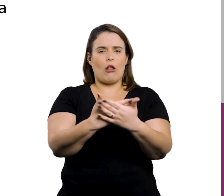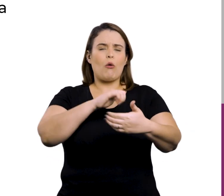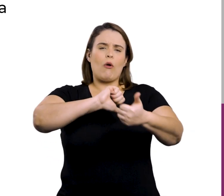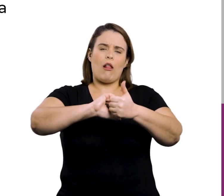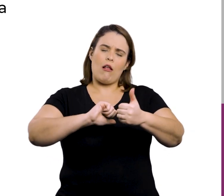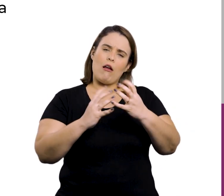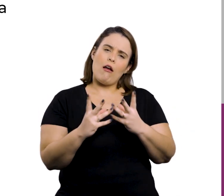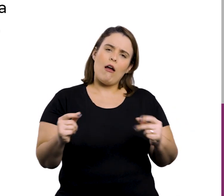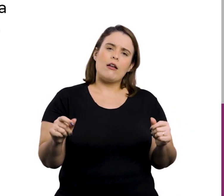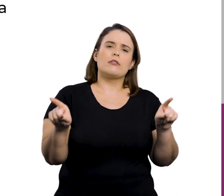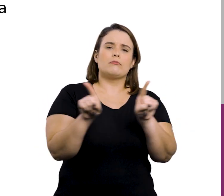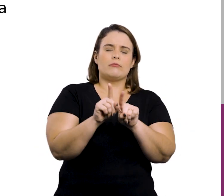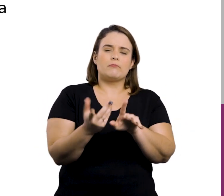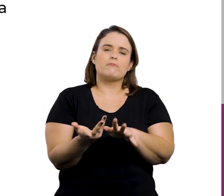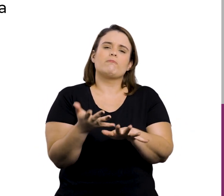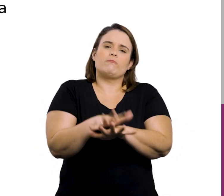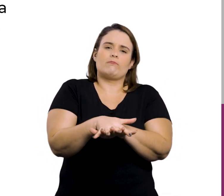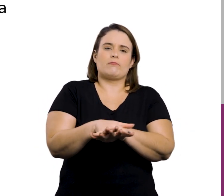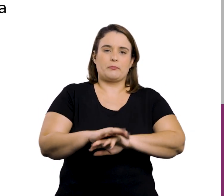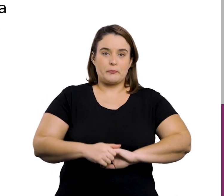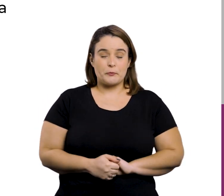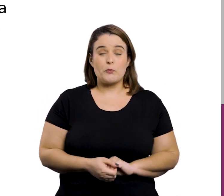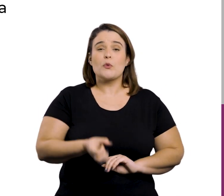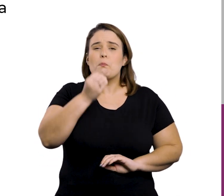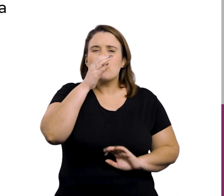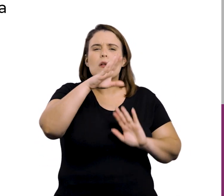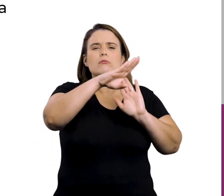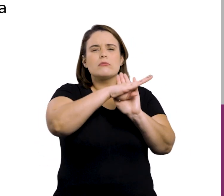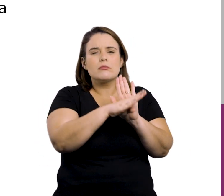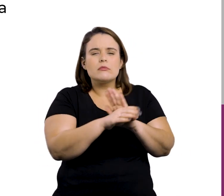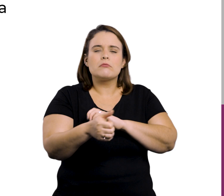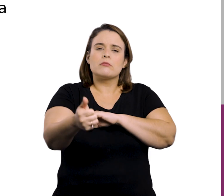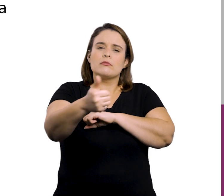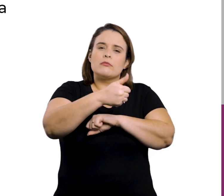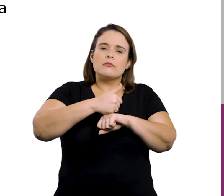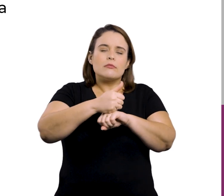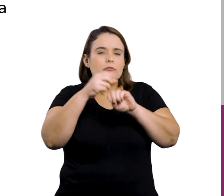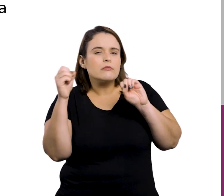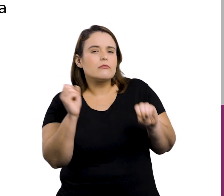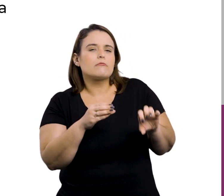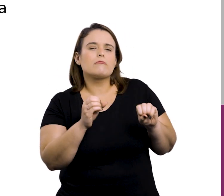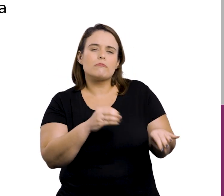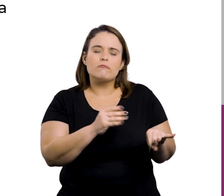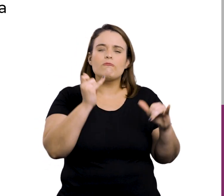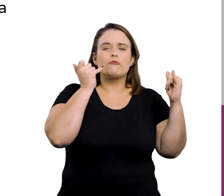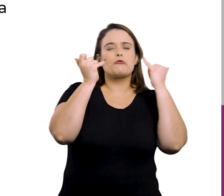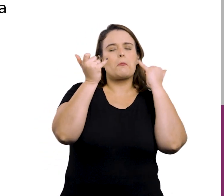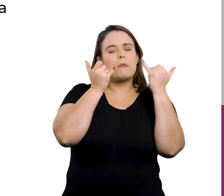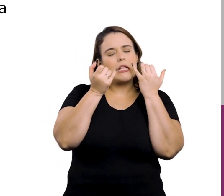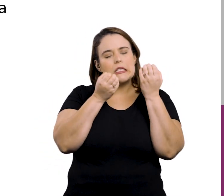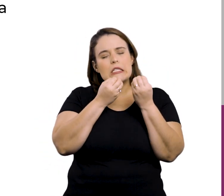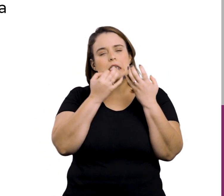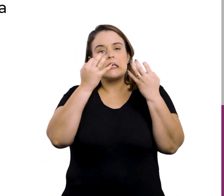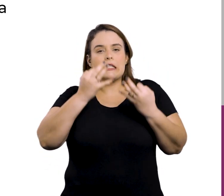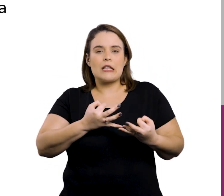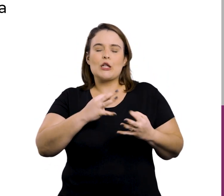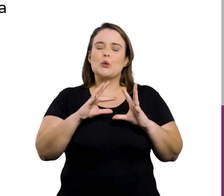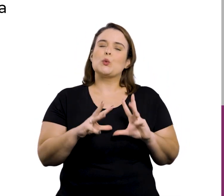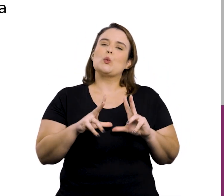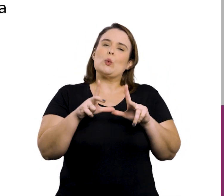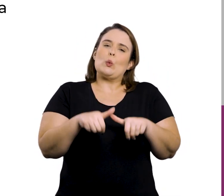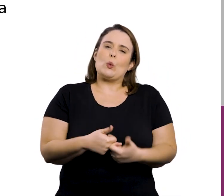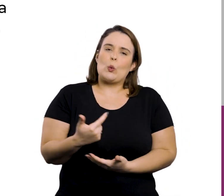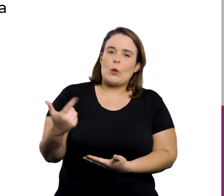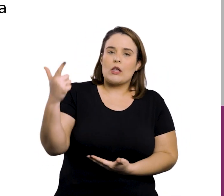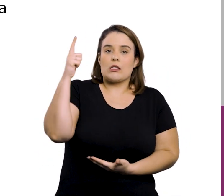inclusivas, e com boa infraestrutura, profissionais da educação valorizados e bem formados, e tudo mais que é garantido